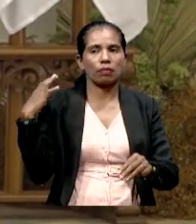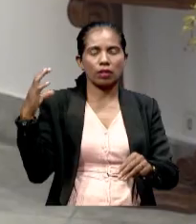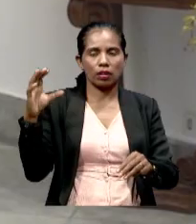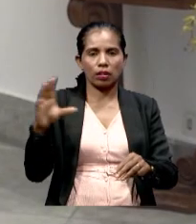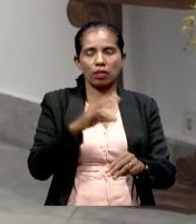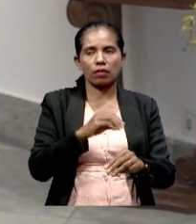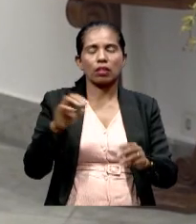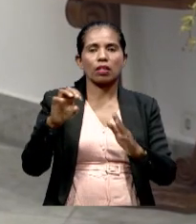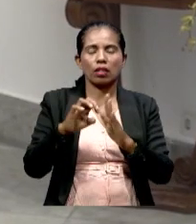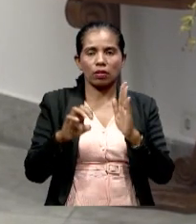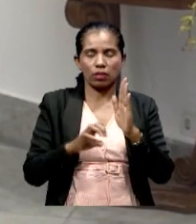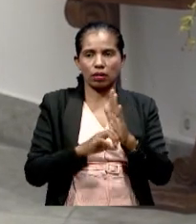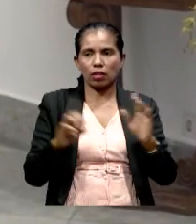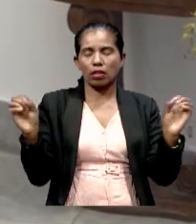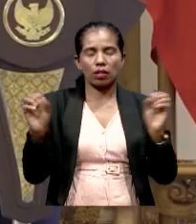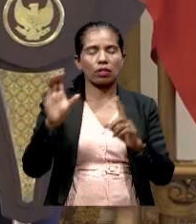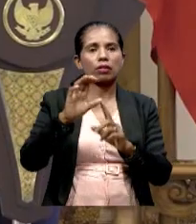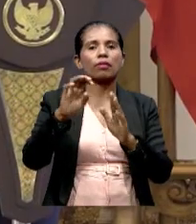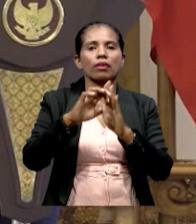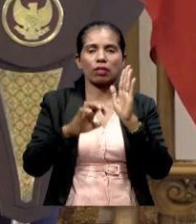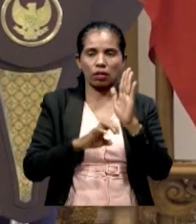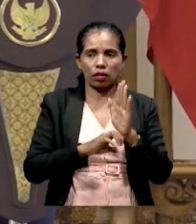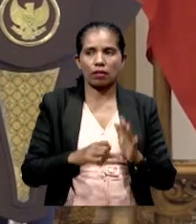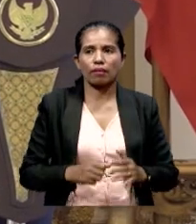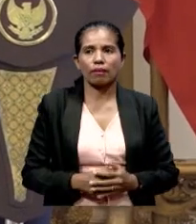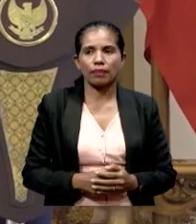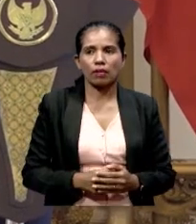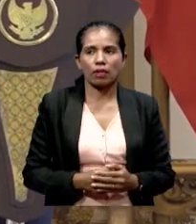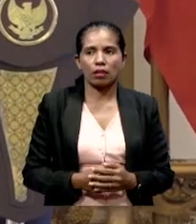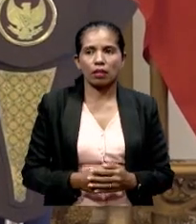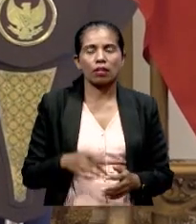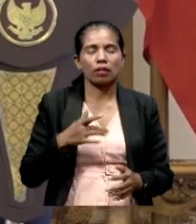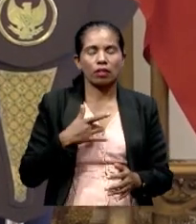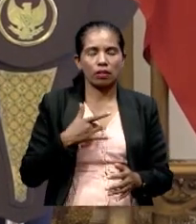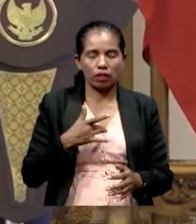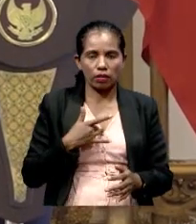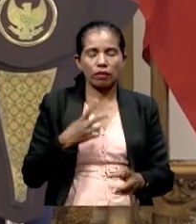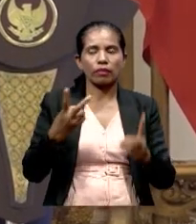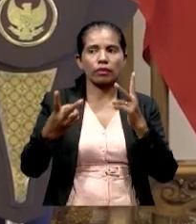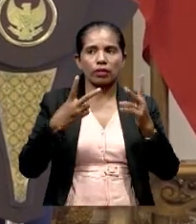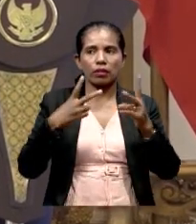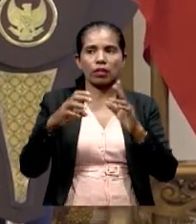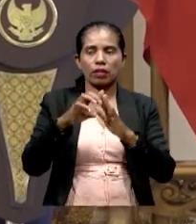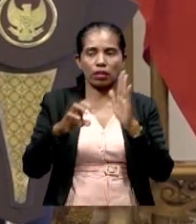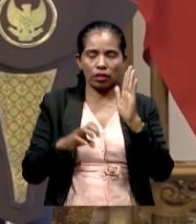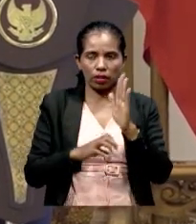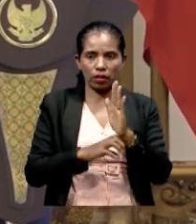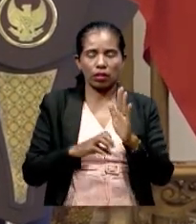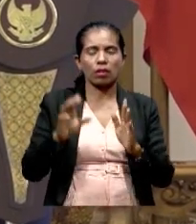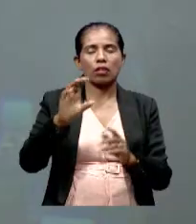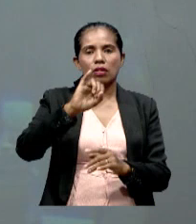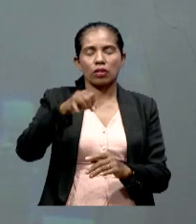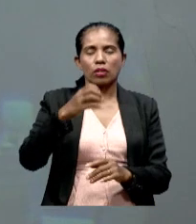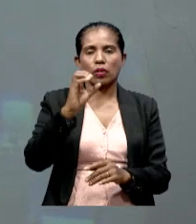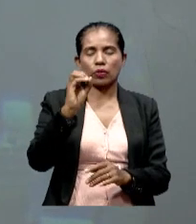órgão executivo niang la o chefe estado. Sentimento ne visita de estado ba o sukubi. Tuir